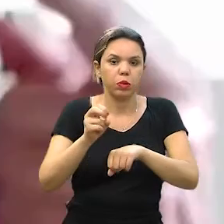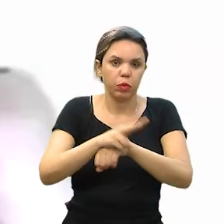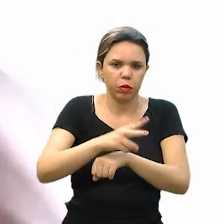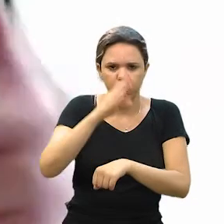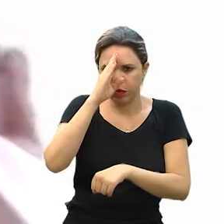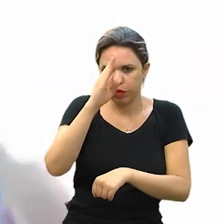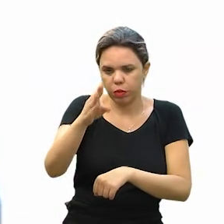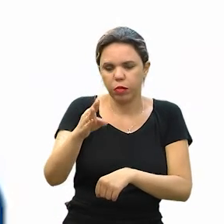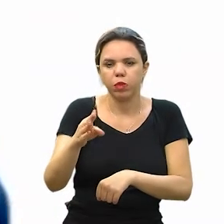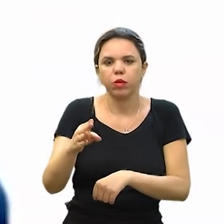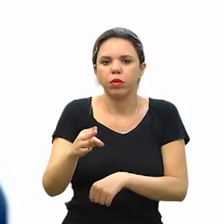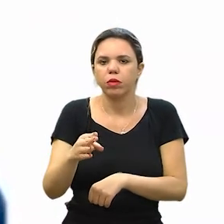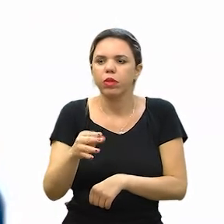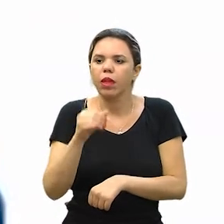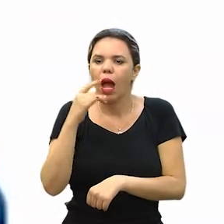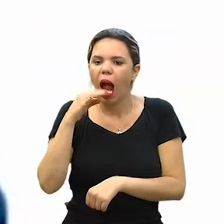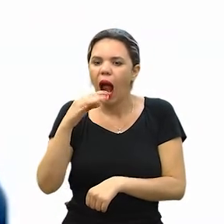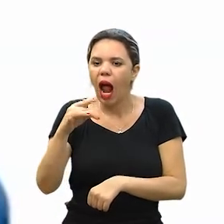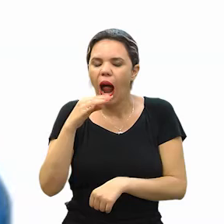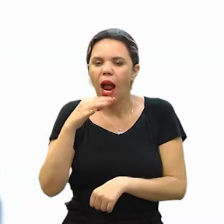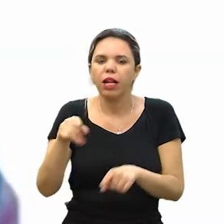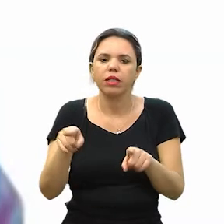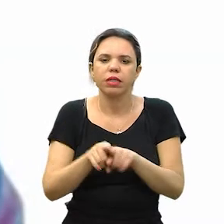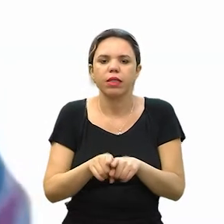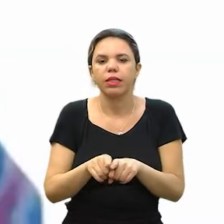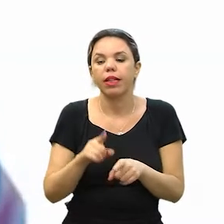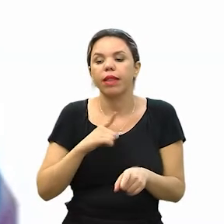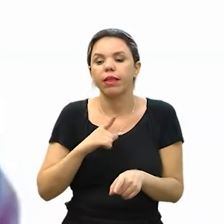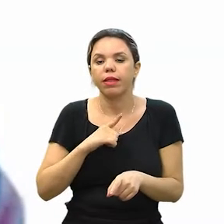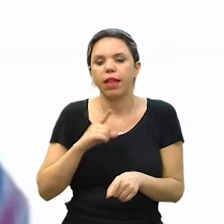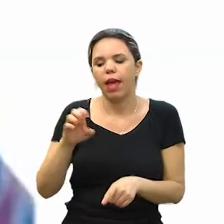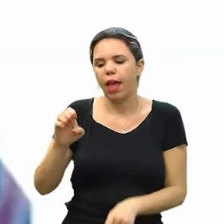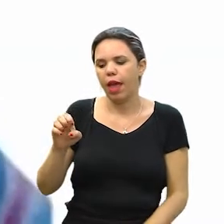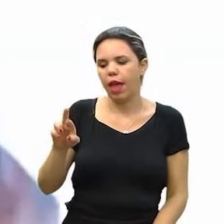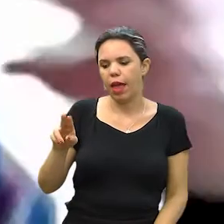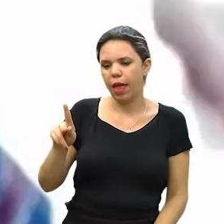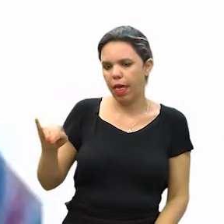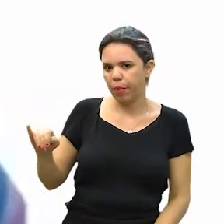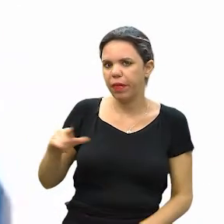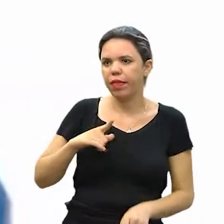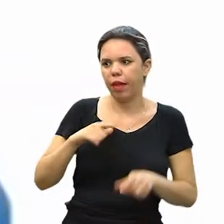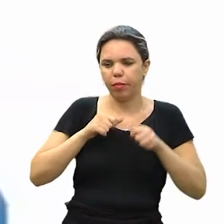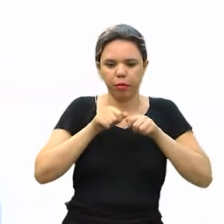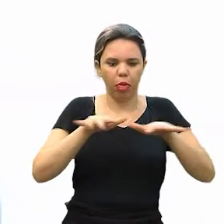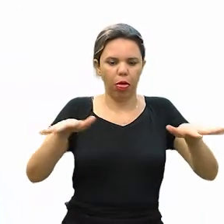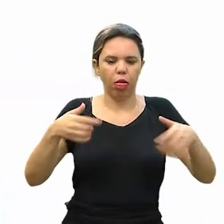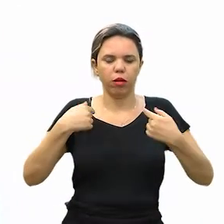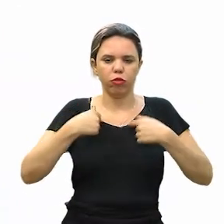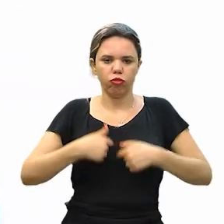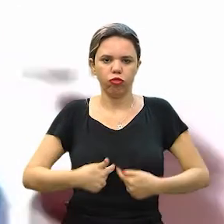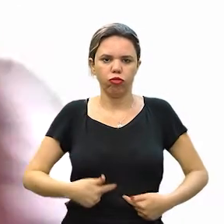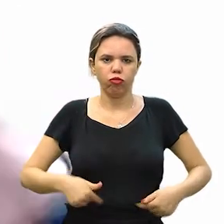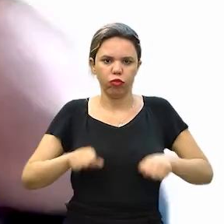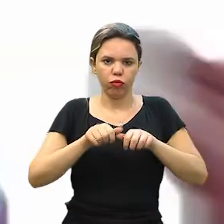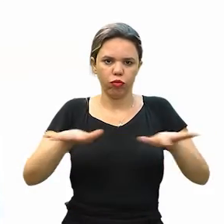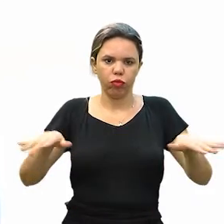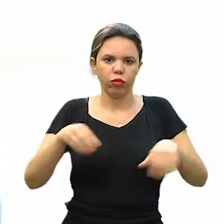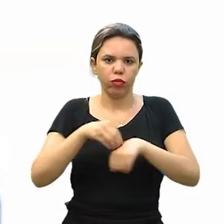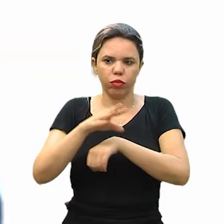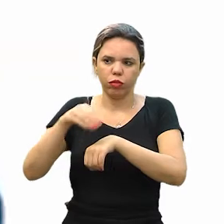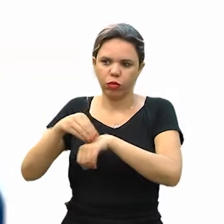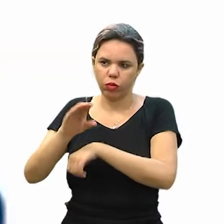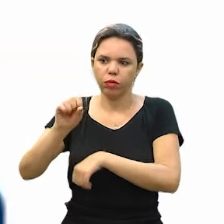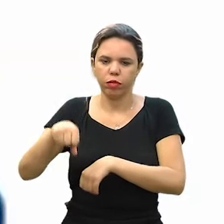o vírus principalmente por via aérea. Quem tem o herpes zoster também tem o vírus se multiplicando no organismo e ele